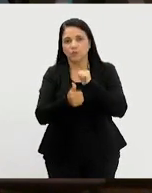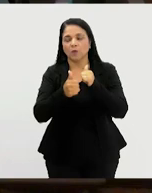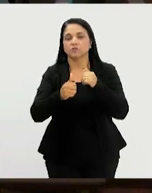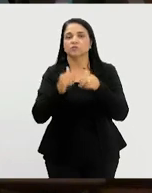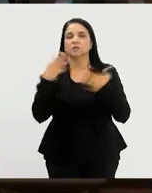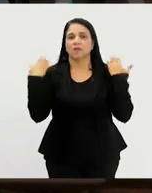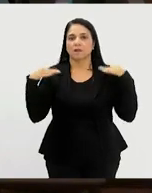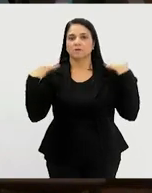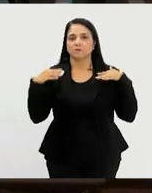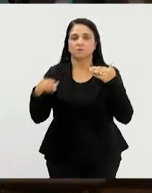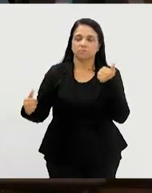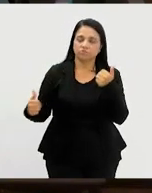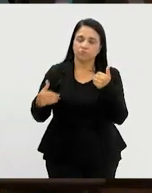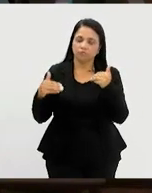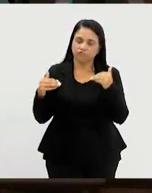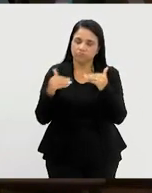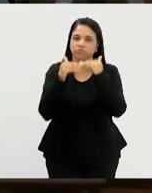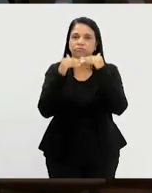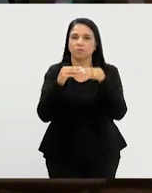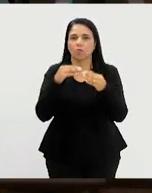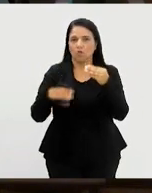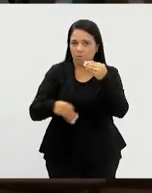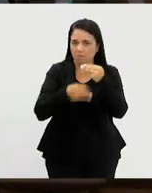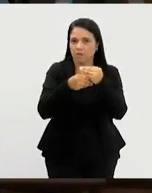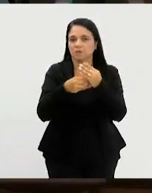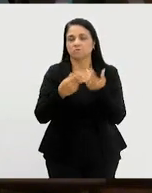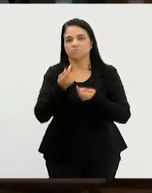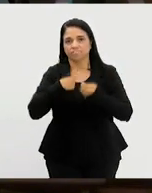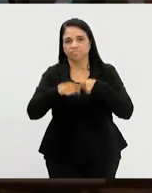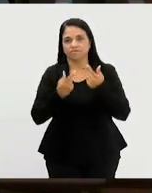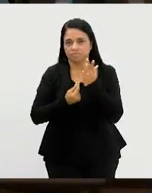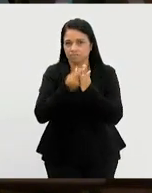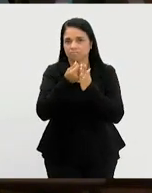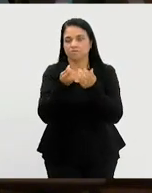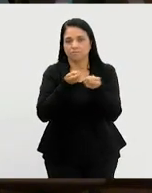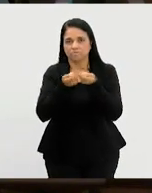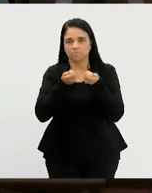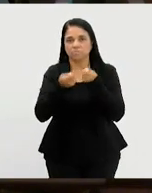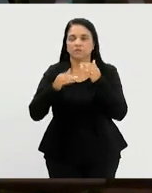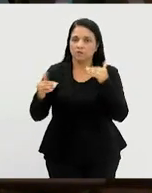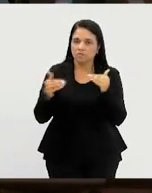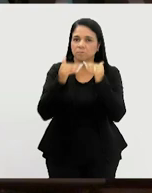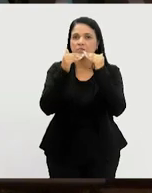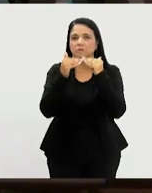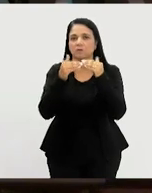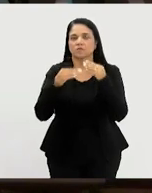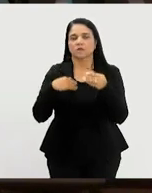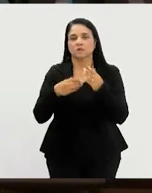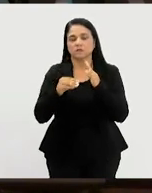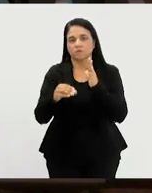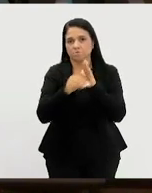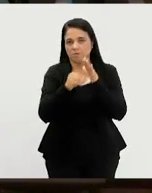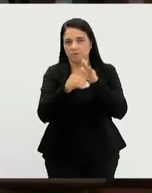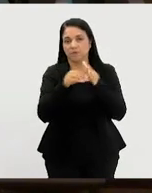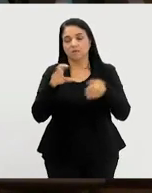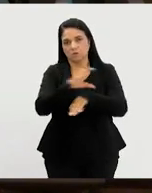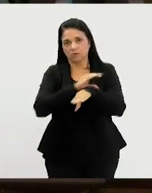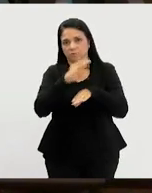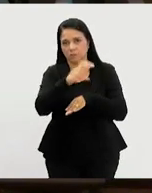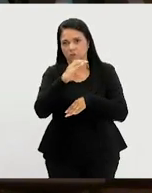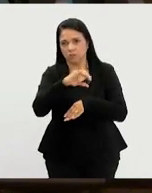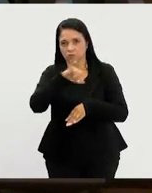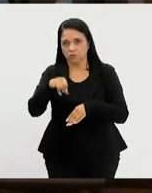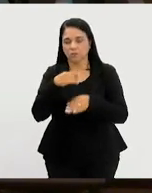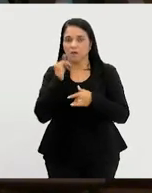comissão deção Justiça de oramento Fin financeira e controle favorável com emendas comissões deção e justiça